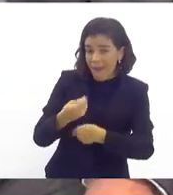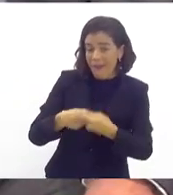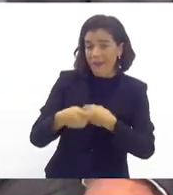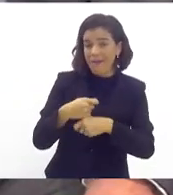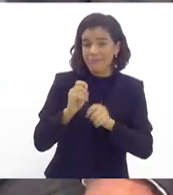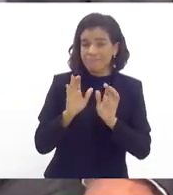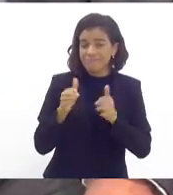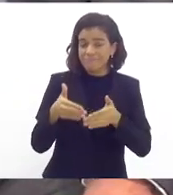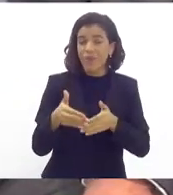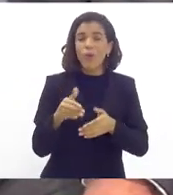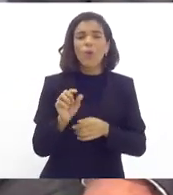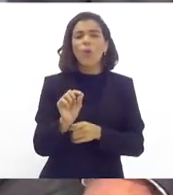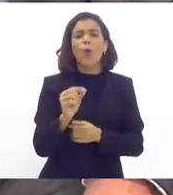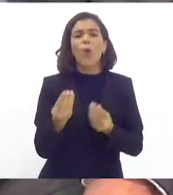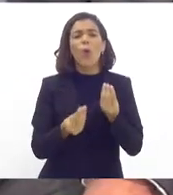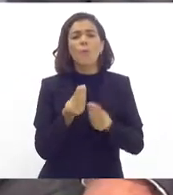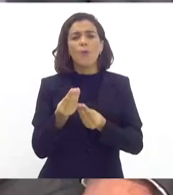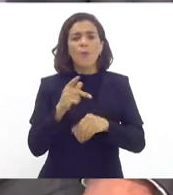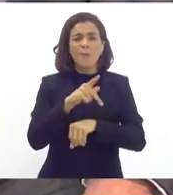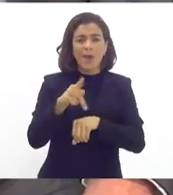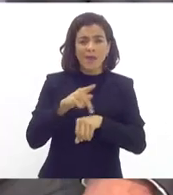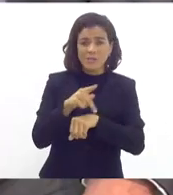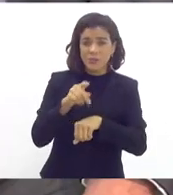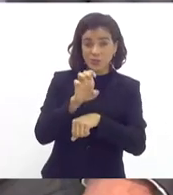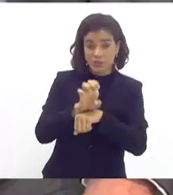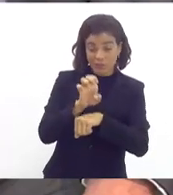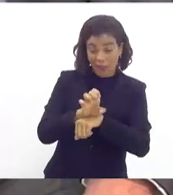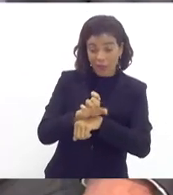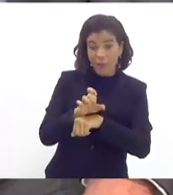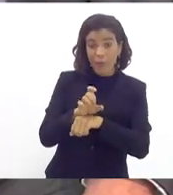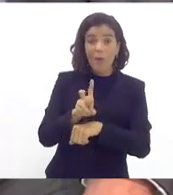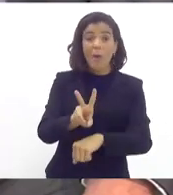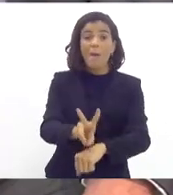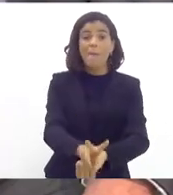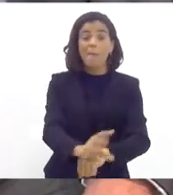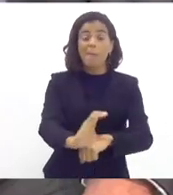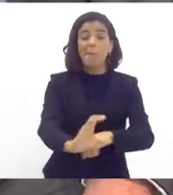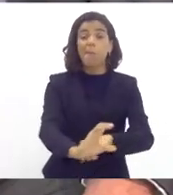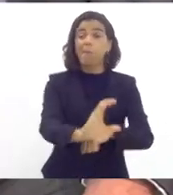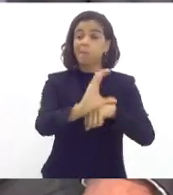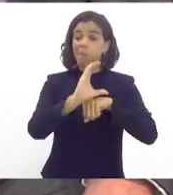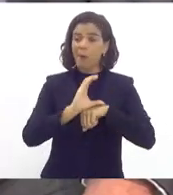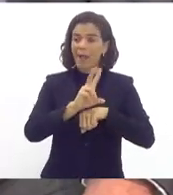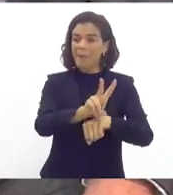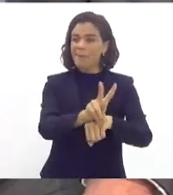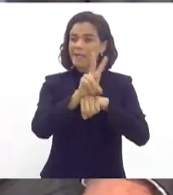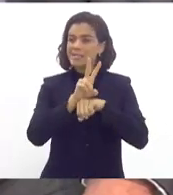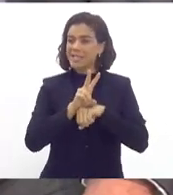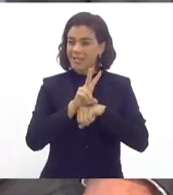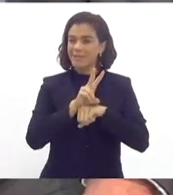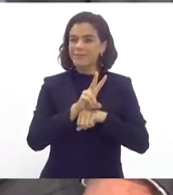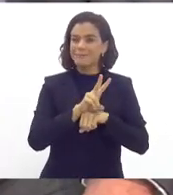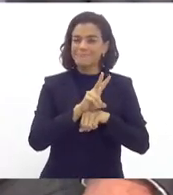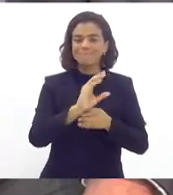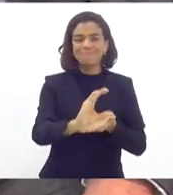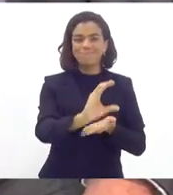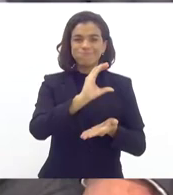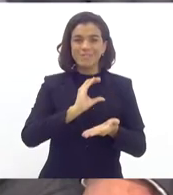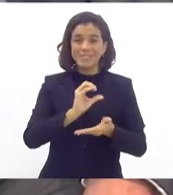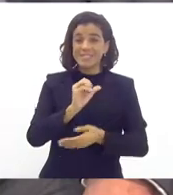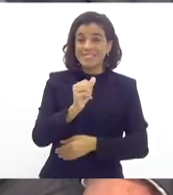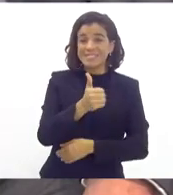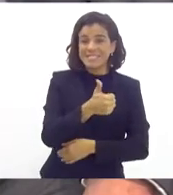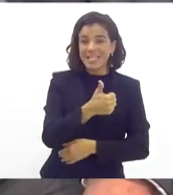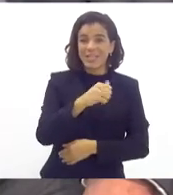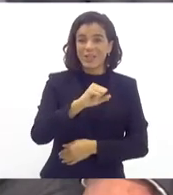É que um país ou um Estado que toma um grande volume de dinheiro, algo como 180 bilhões de